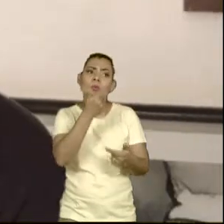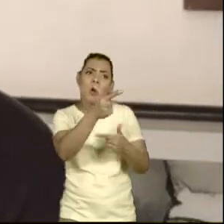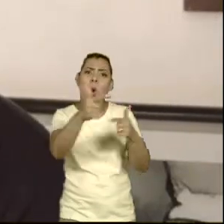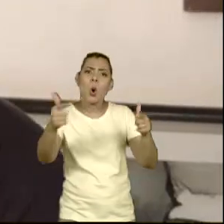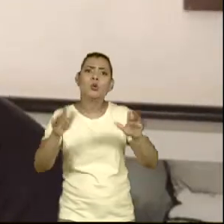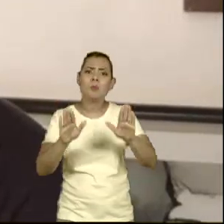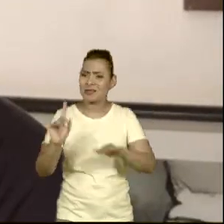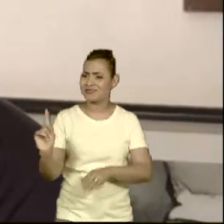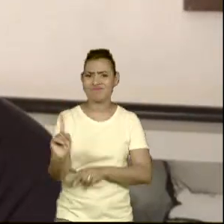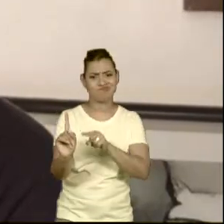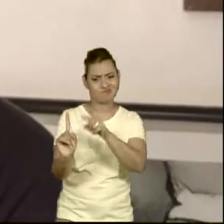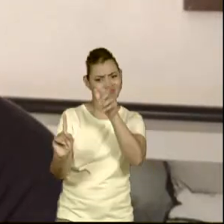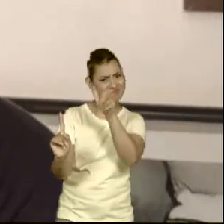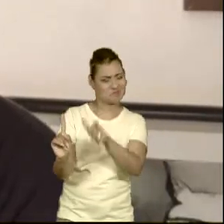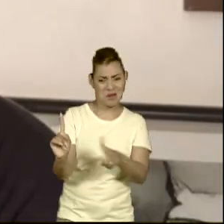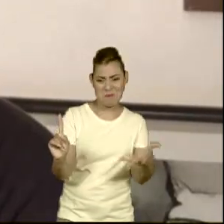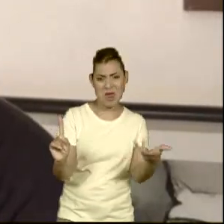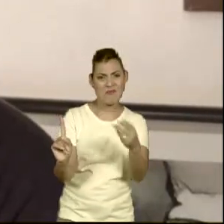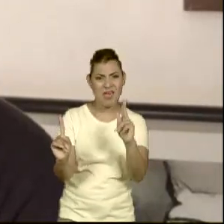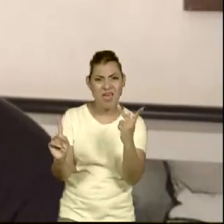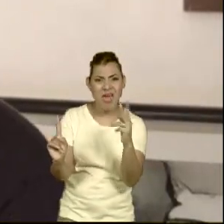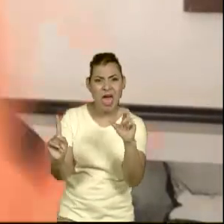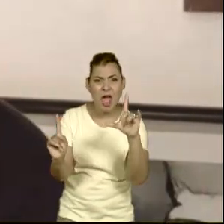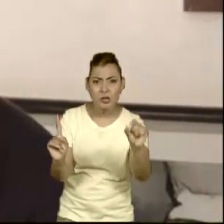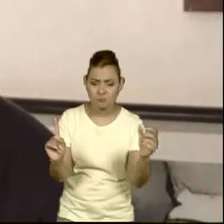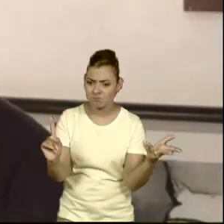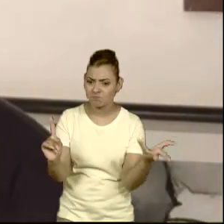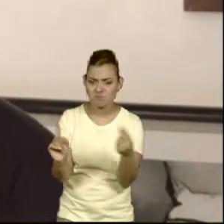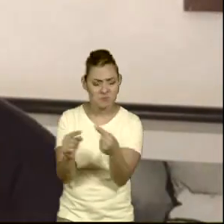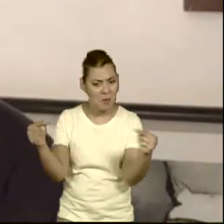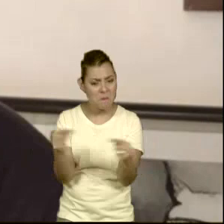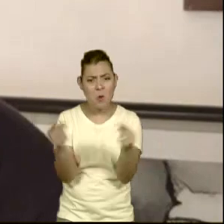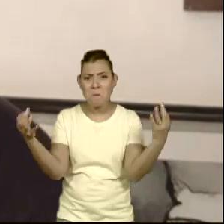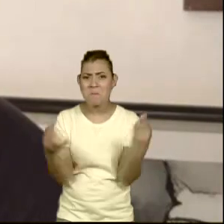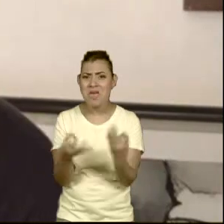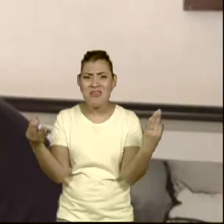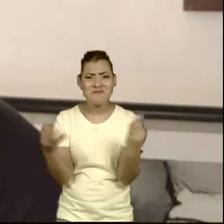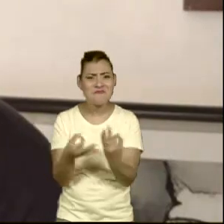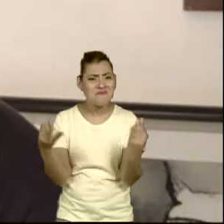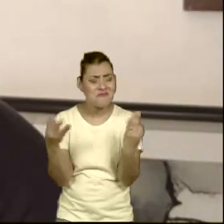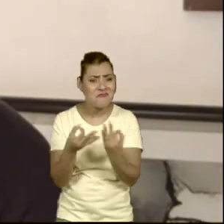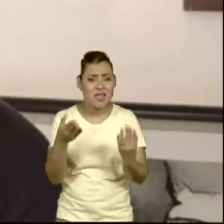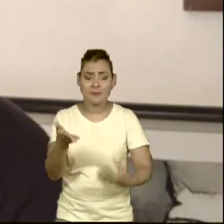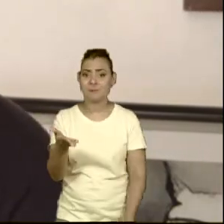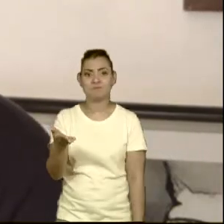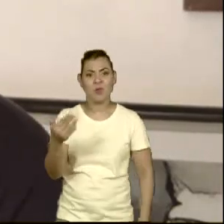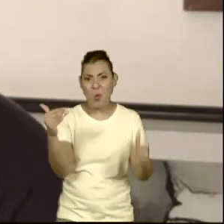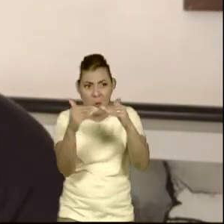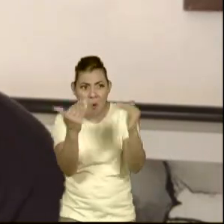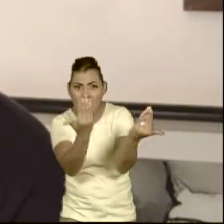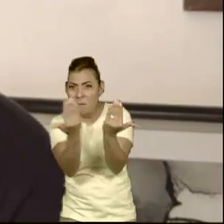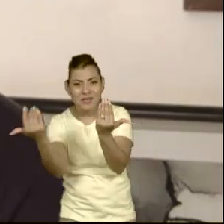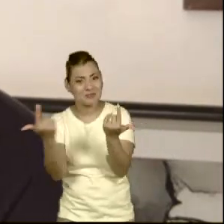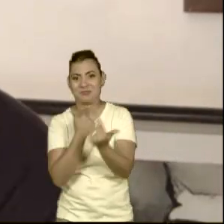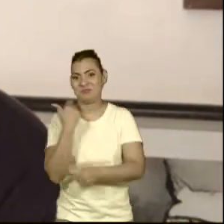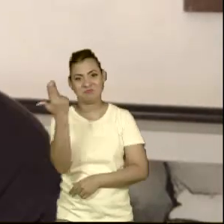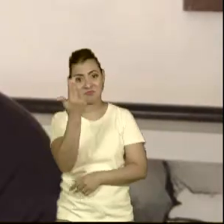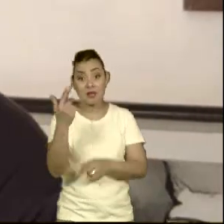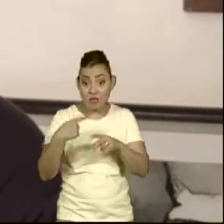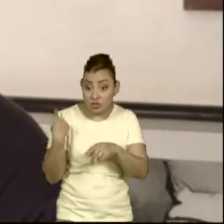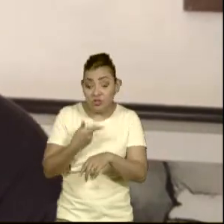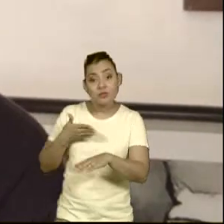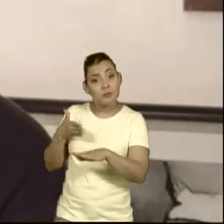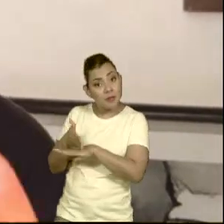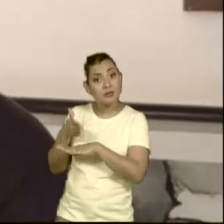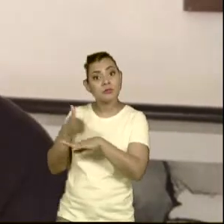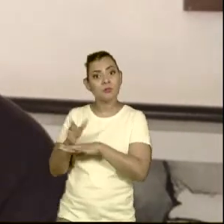outros, mas, cara, acho o Helio Inigualável, tá? E a gente participou desse